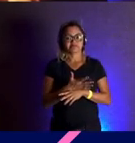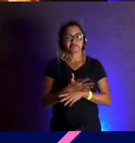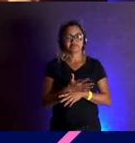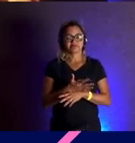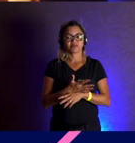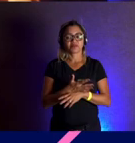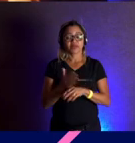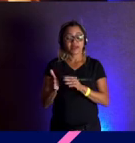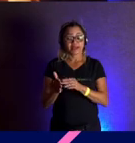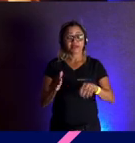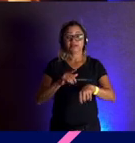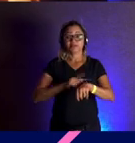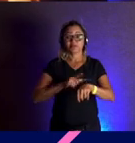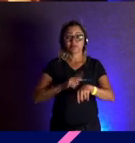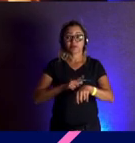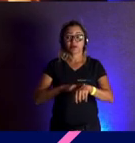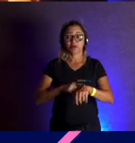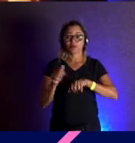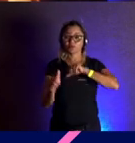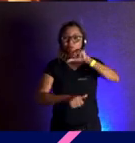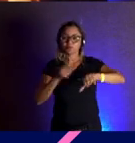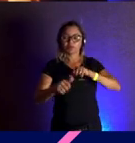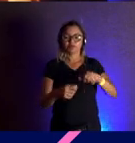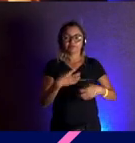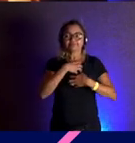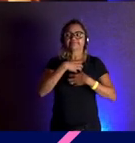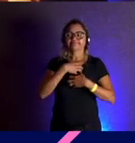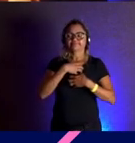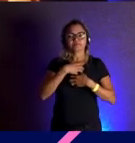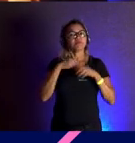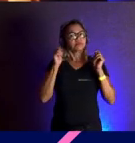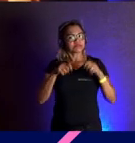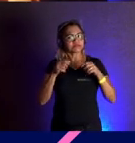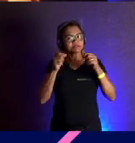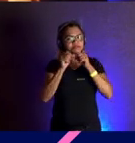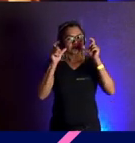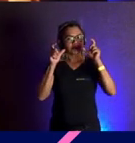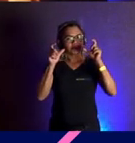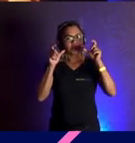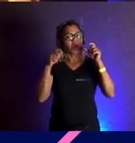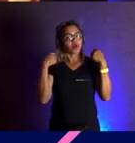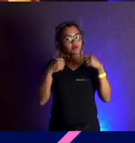esse foi o momento de chacoalhar. Falar, bom, alguma coisa precisa acontecer. Isso já faz um tempo, né?